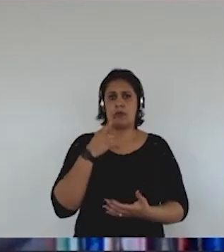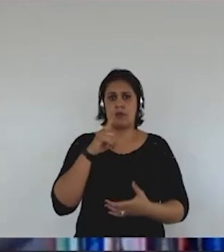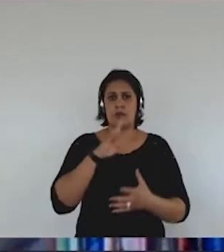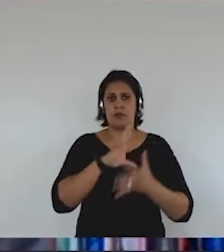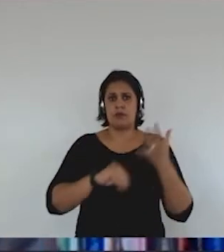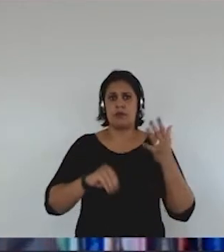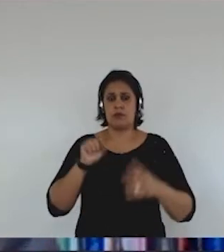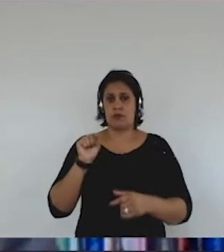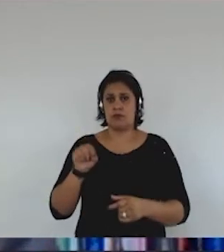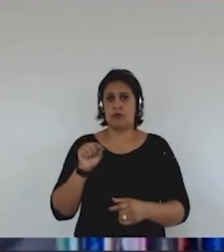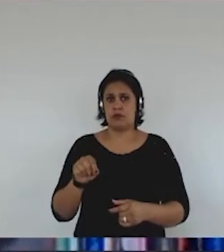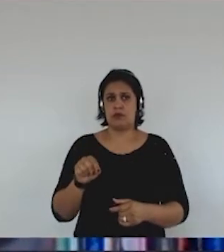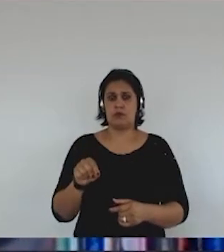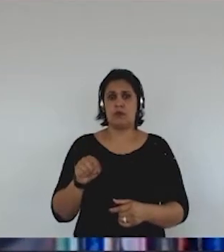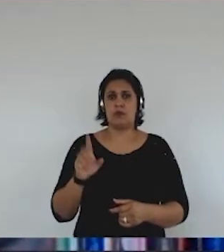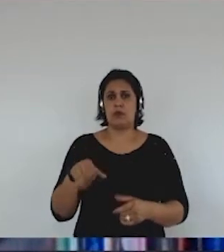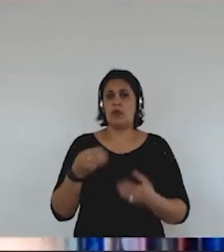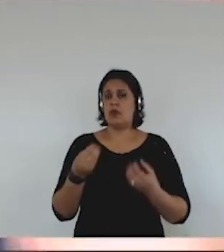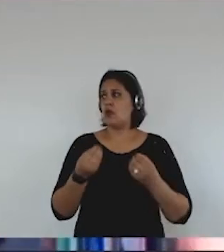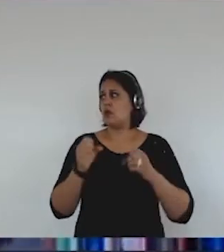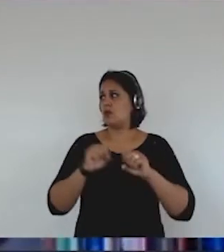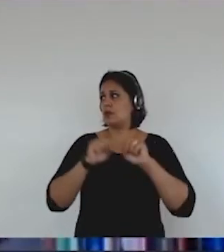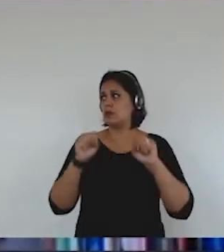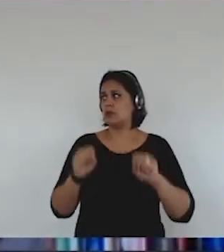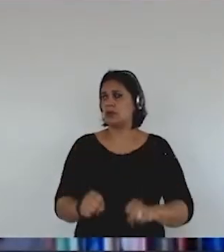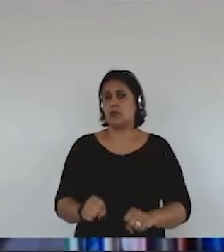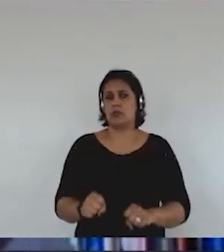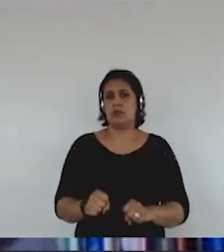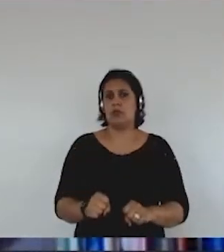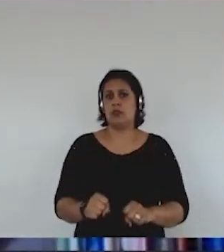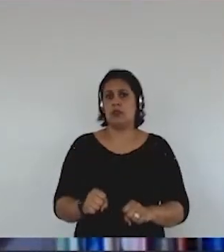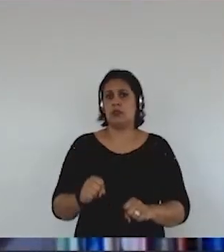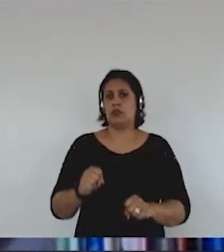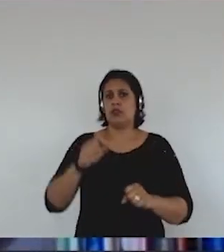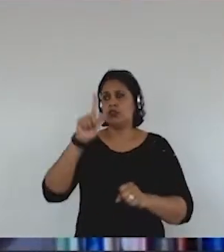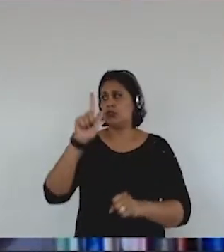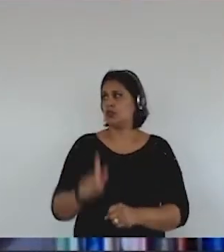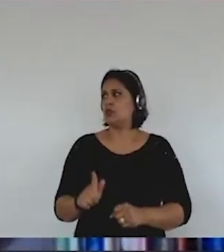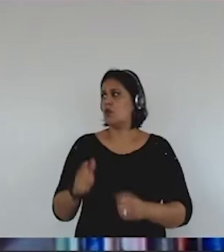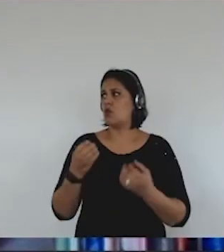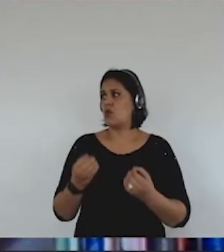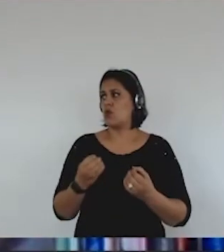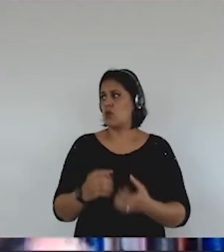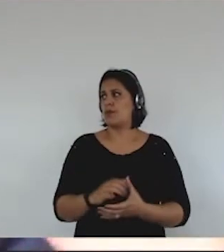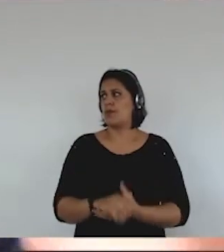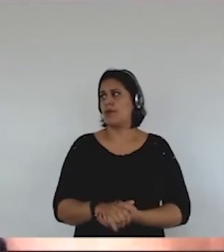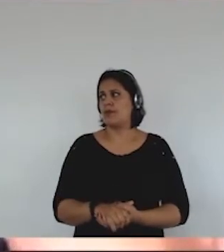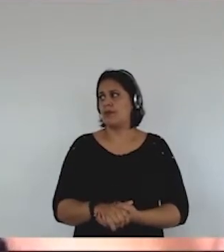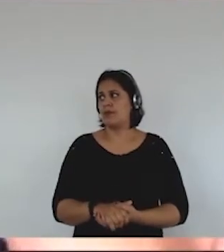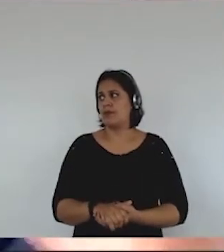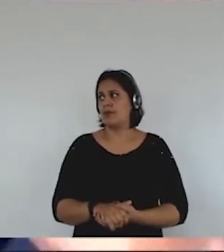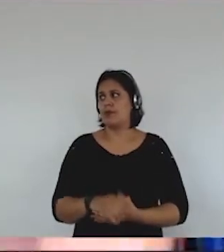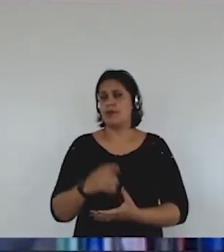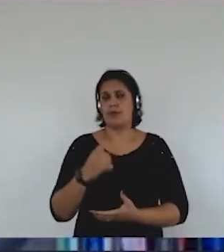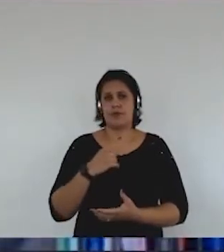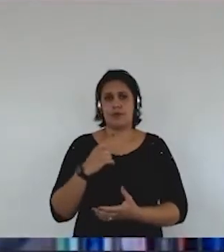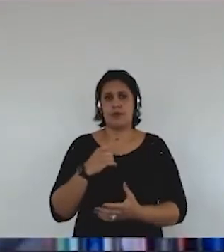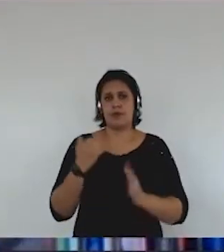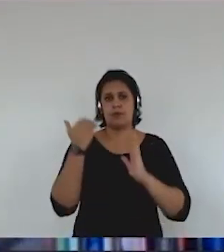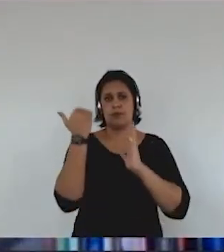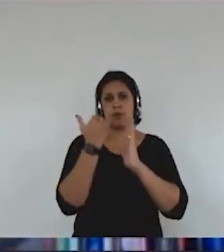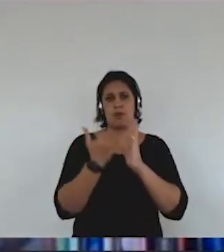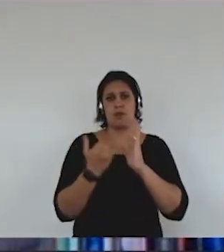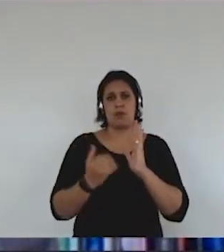compliance enquanto sistema de gestão. Um sistema de gestão que é pautado em cima de um